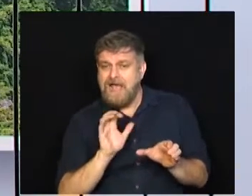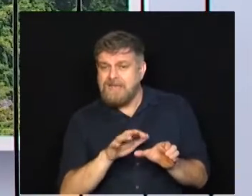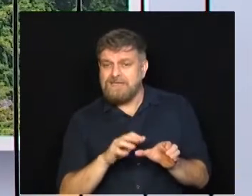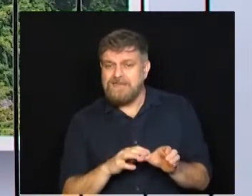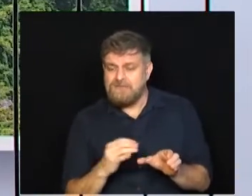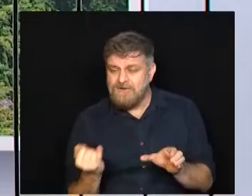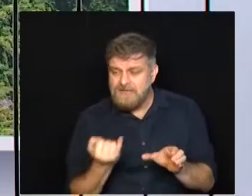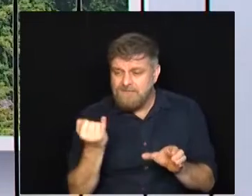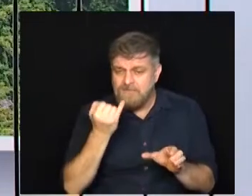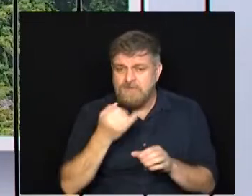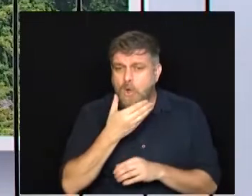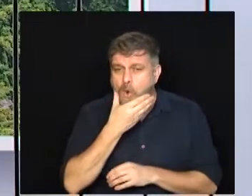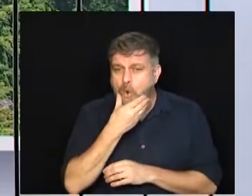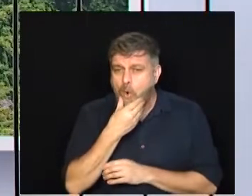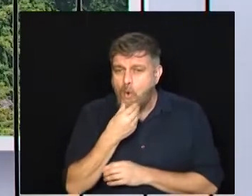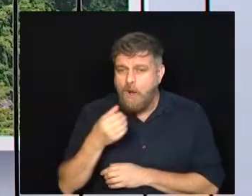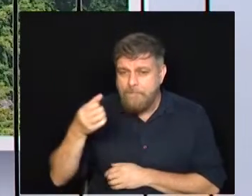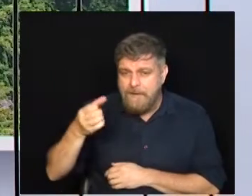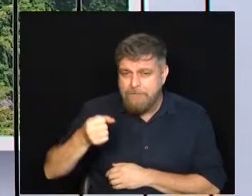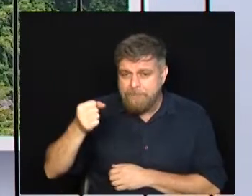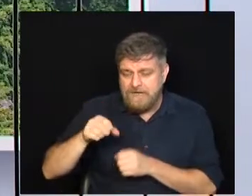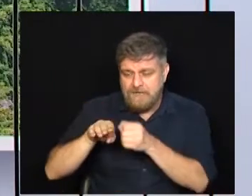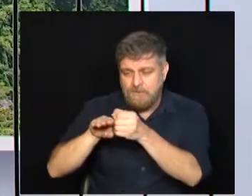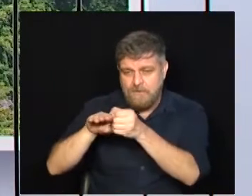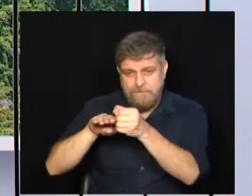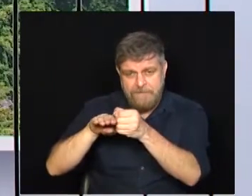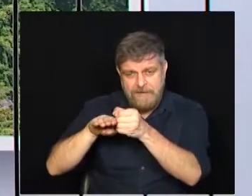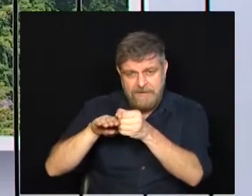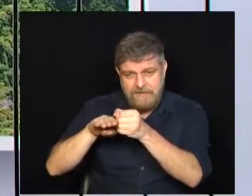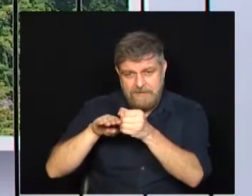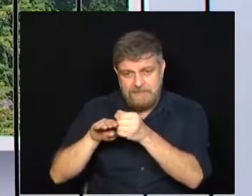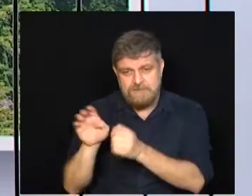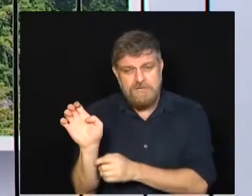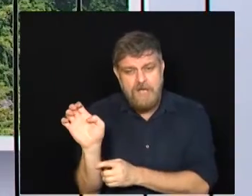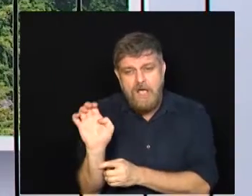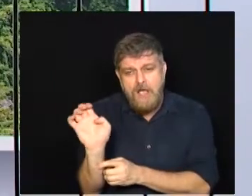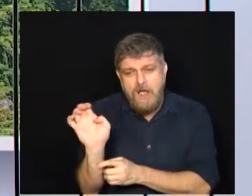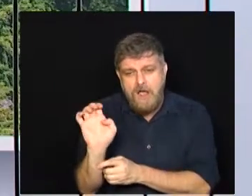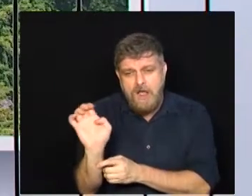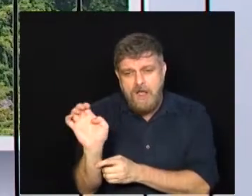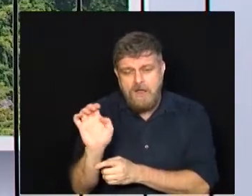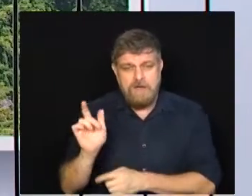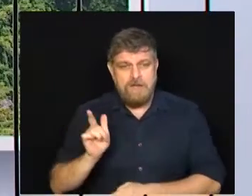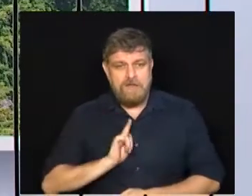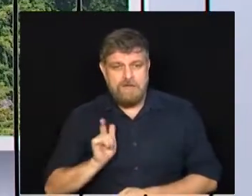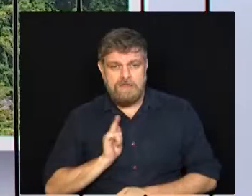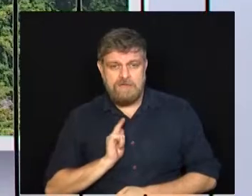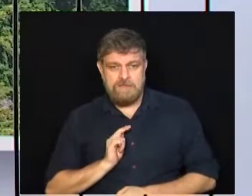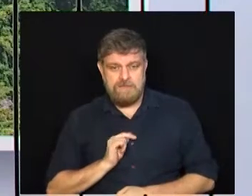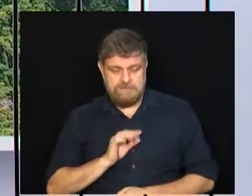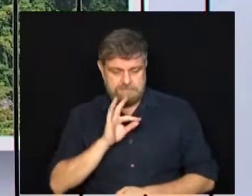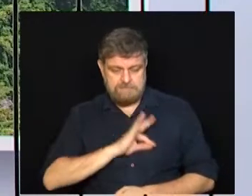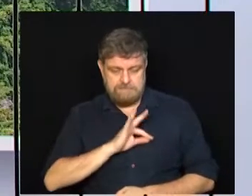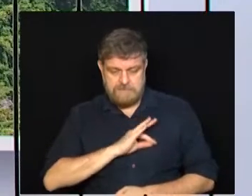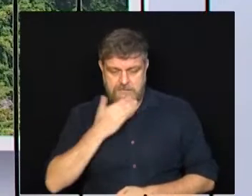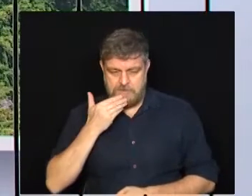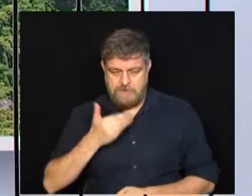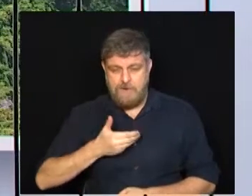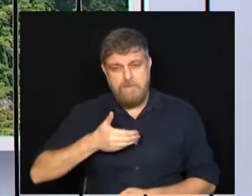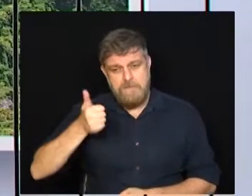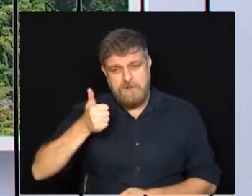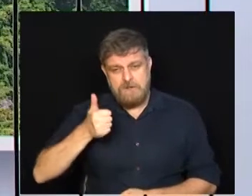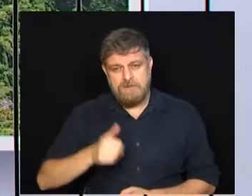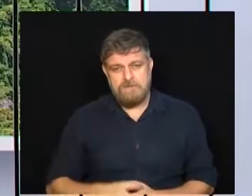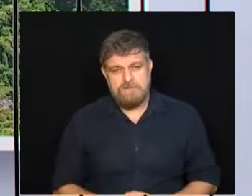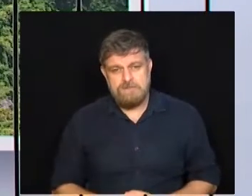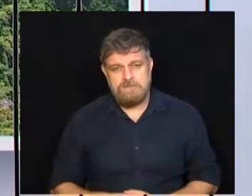homens brancos de classe média, né, a população gay, que tem uma situação socioeconômica melhor. Então, a